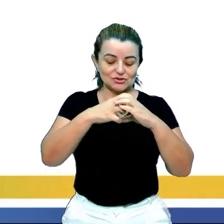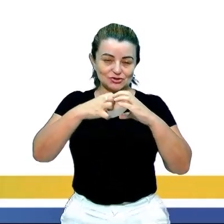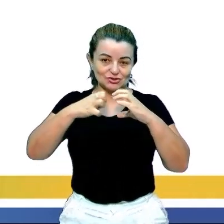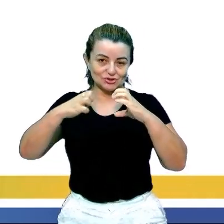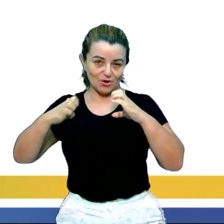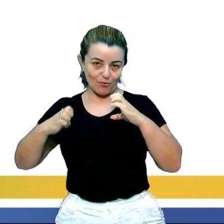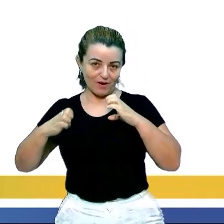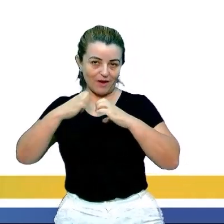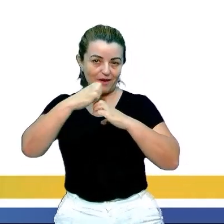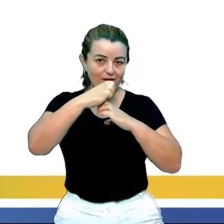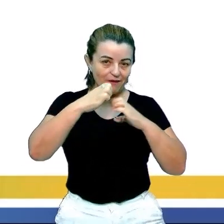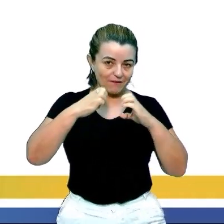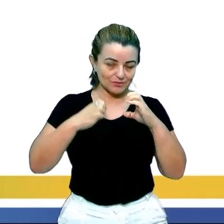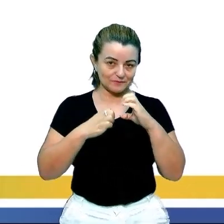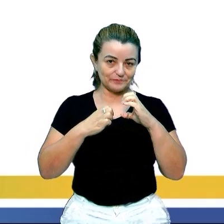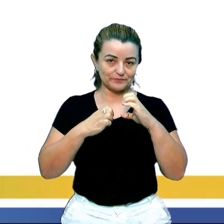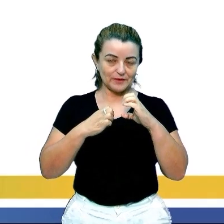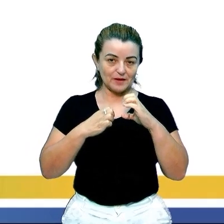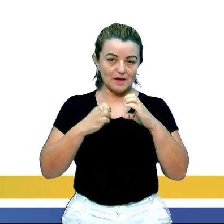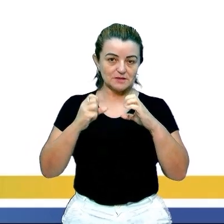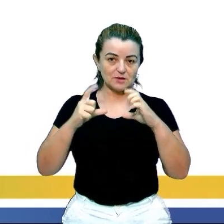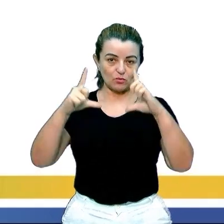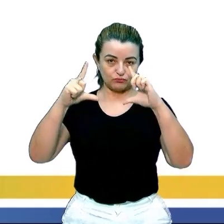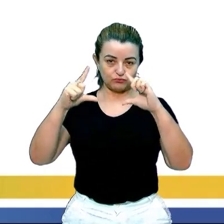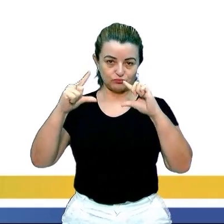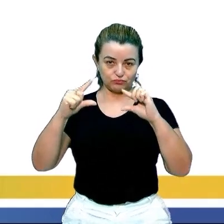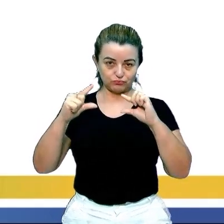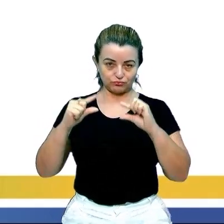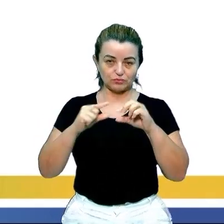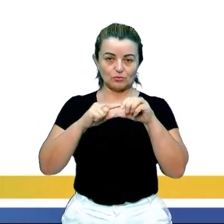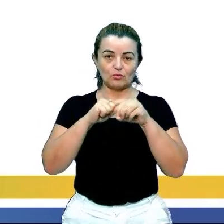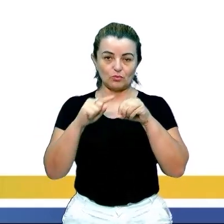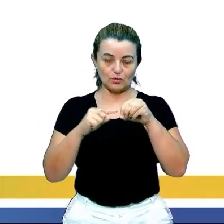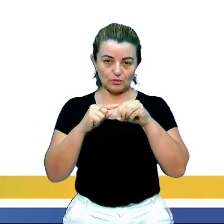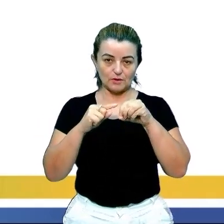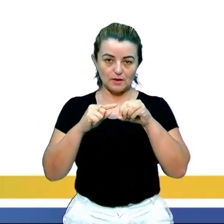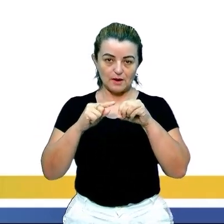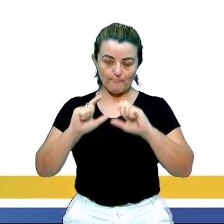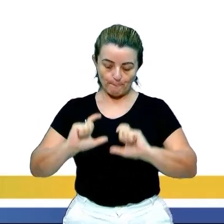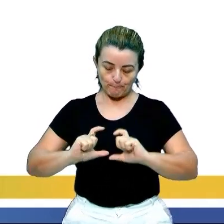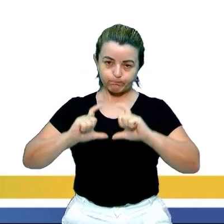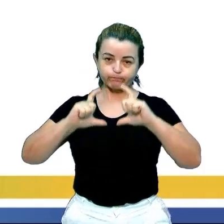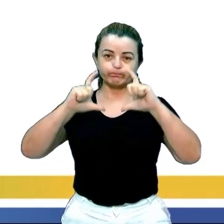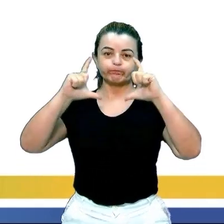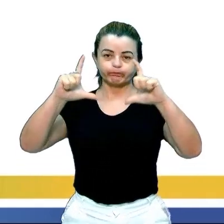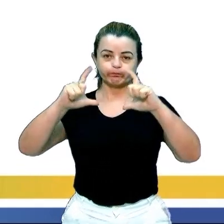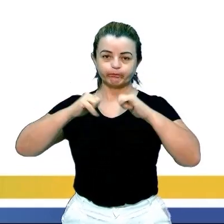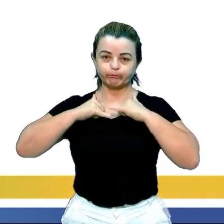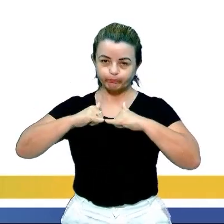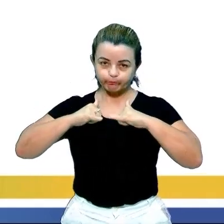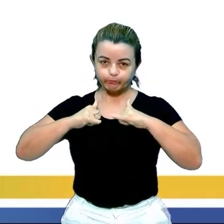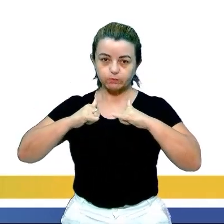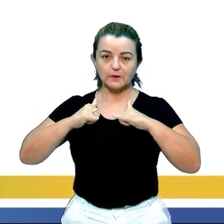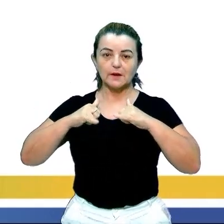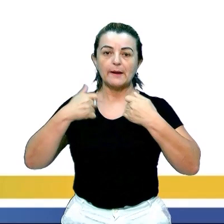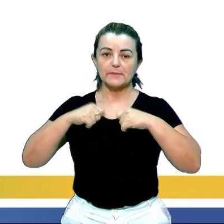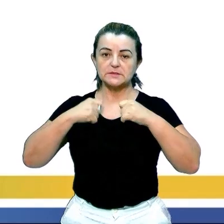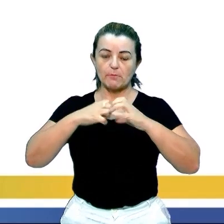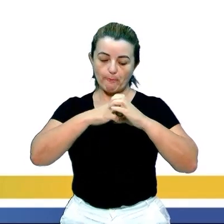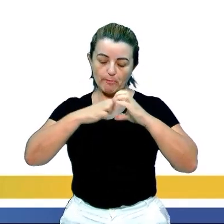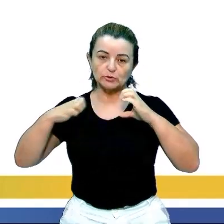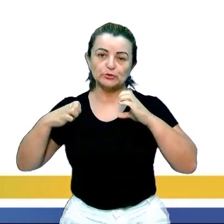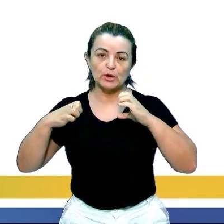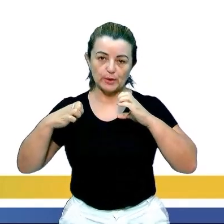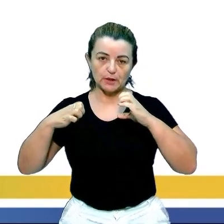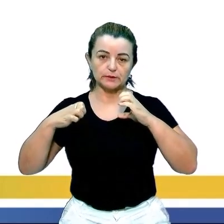elétron. Quanto menor for o raio atômico, maior vai ter que ser a energia que nós vamos usar para remover o